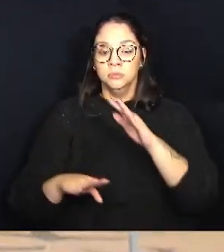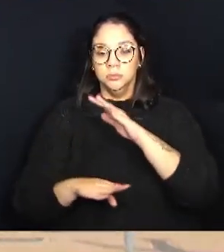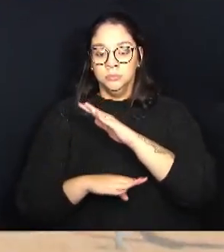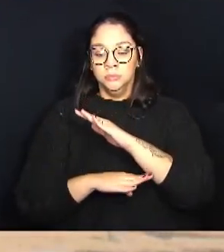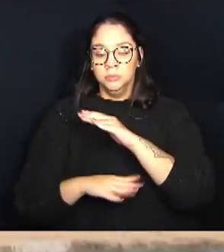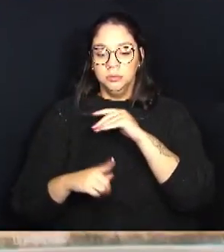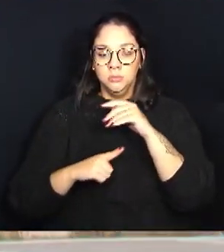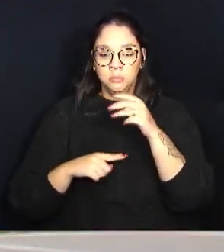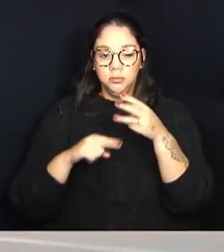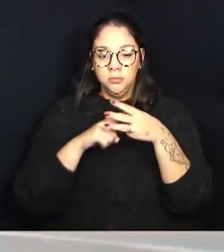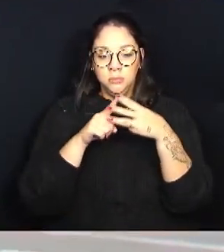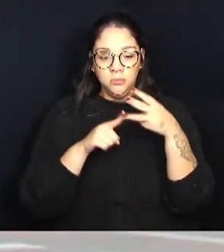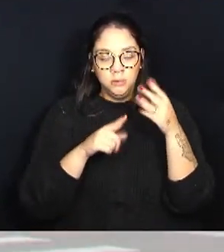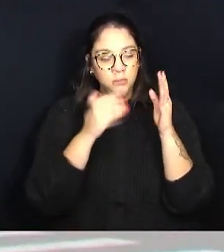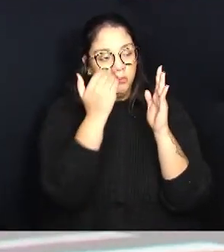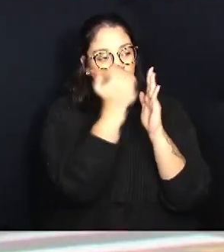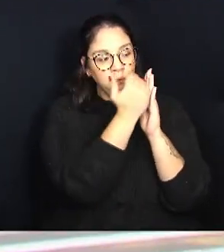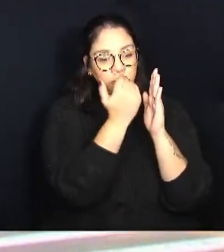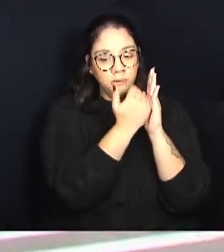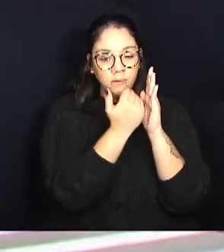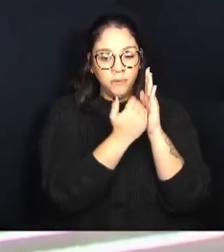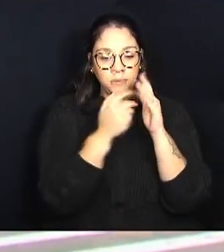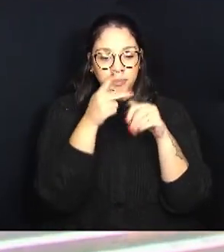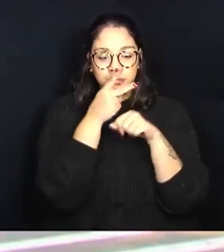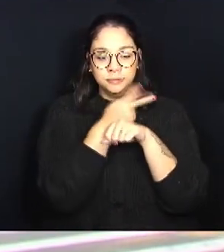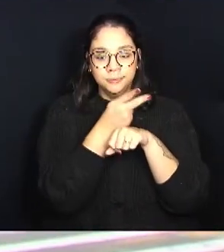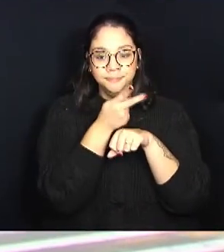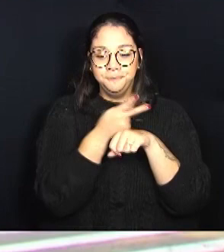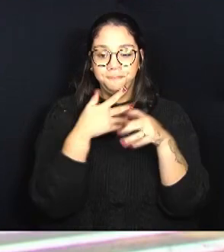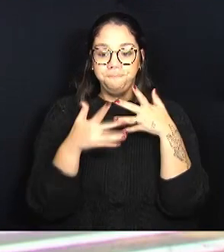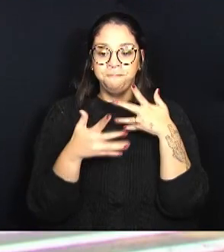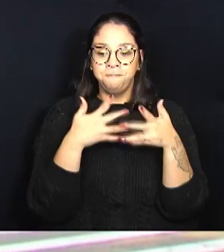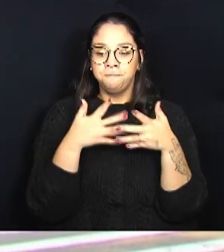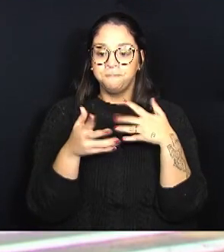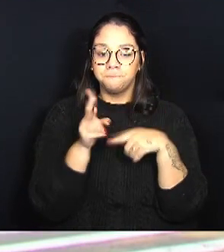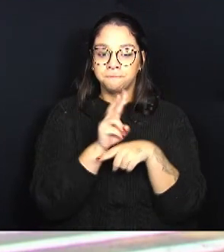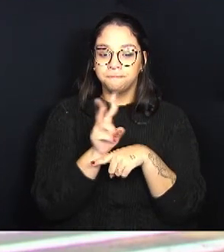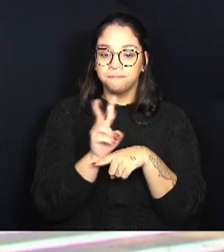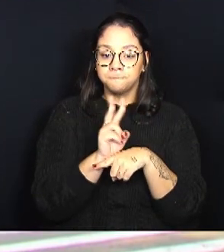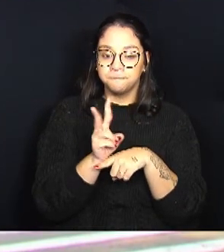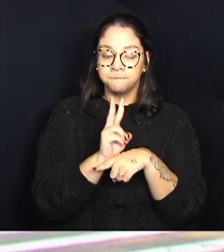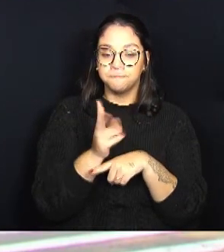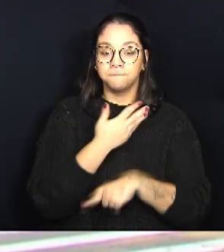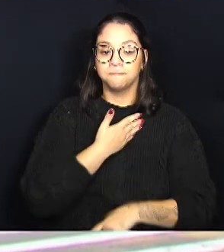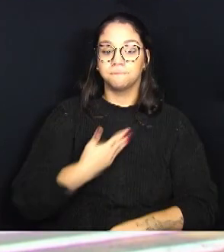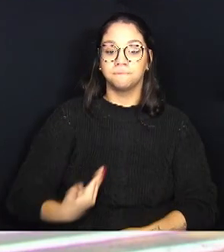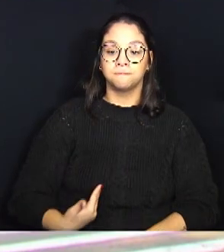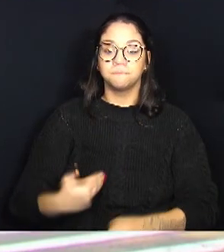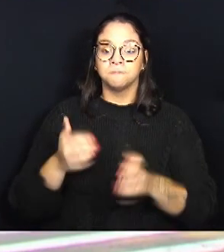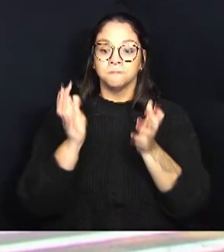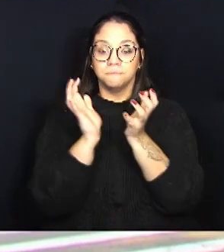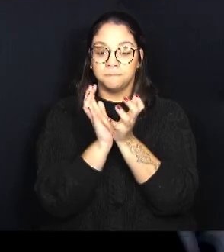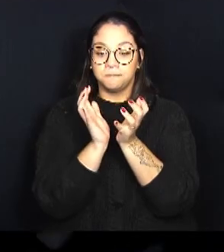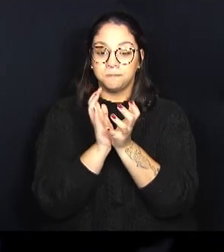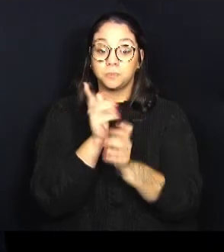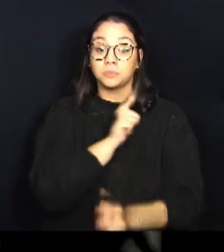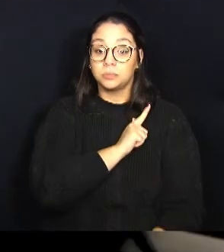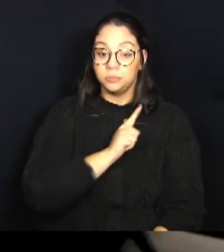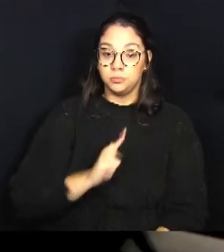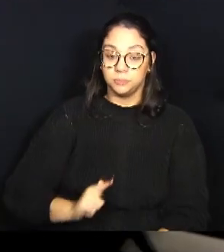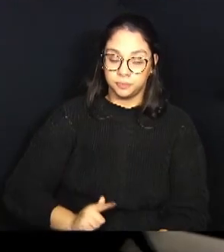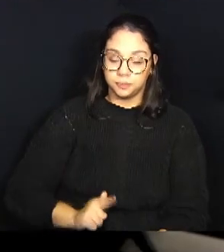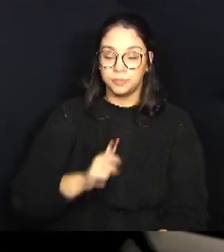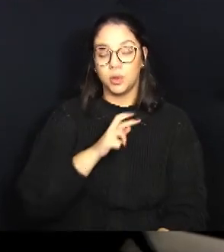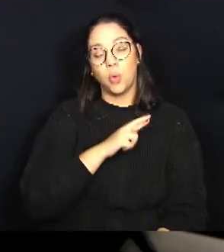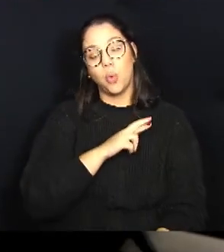3 primeiros colocados do Prêmio Transparência e Fiscalização Pública, na categoria governamental. Luiz